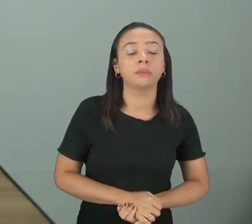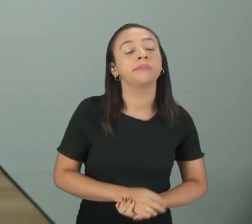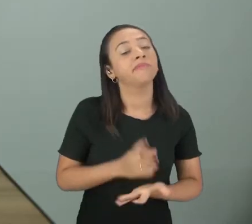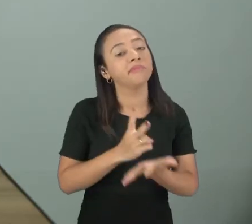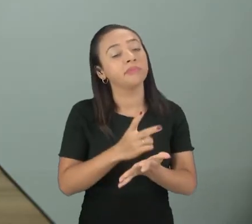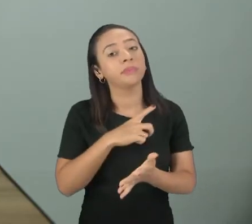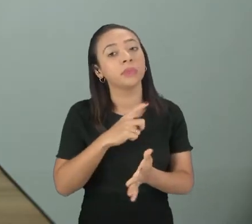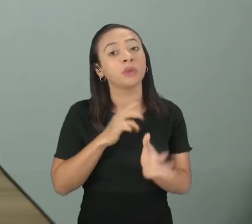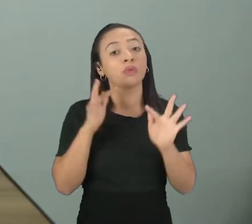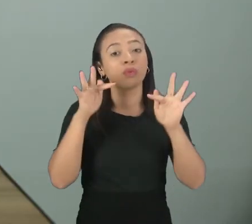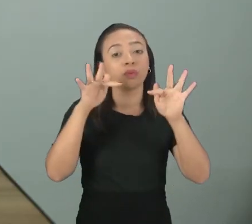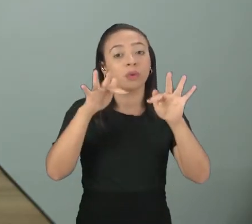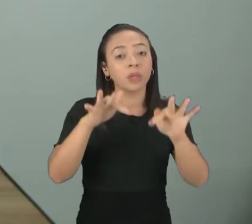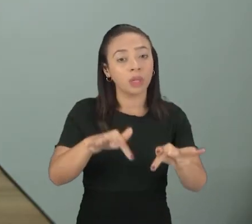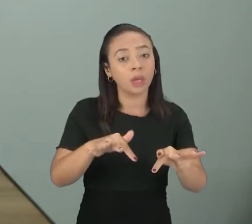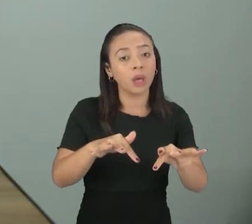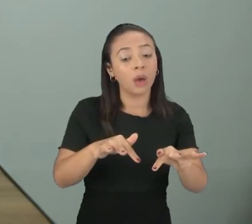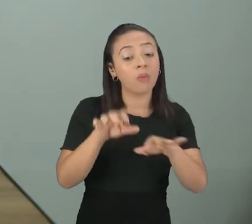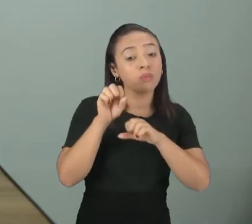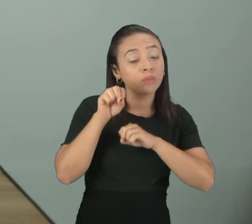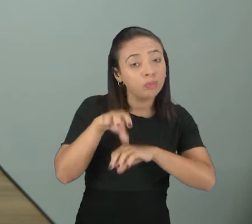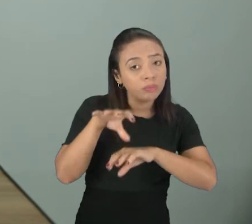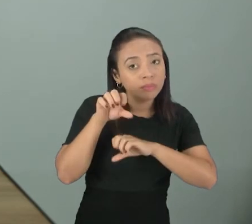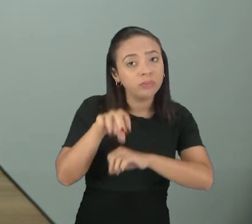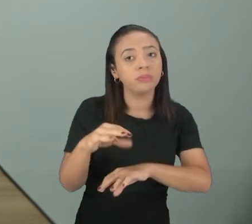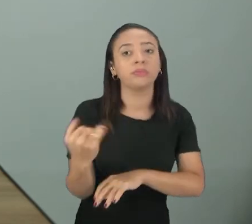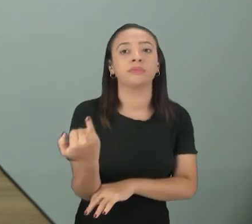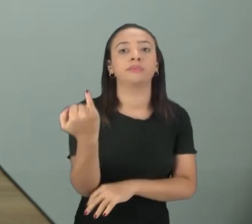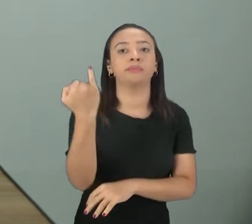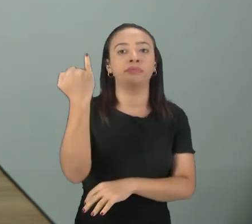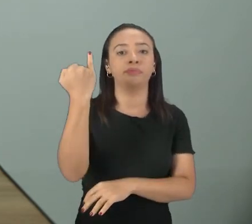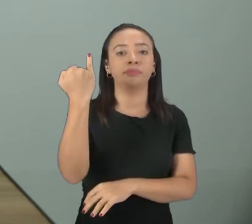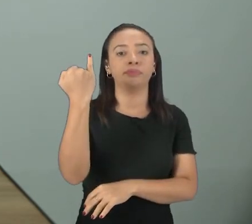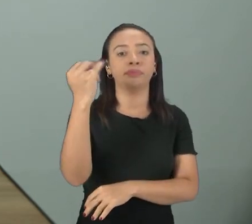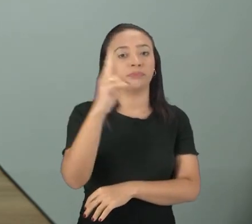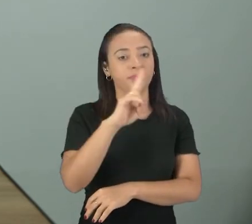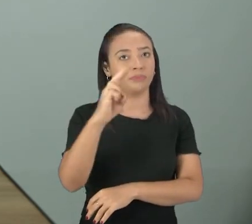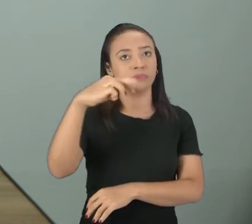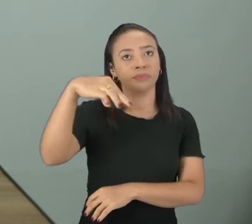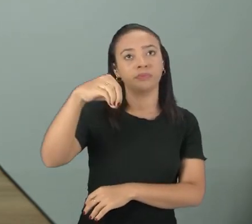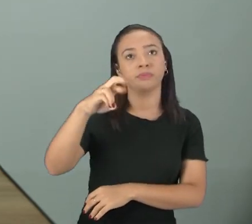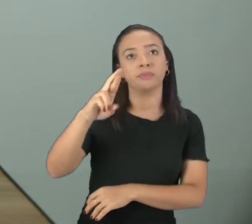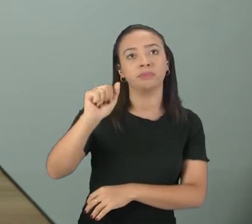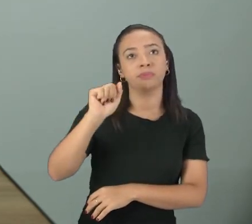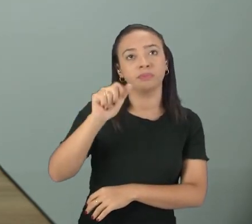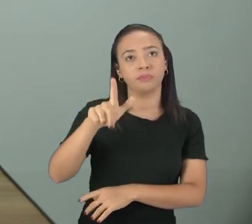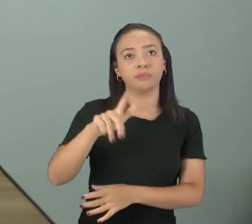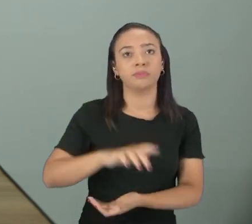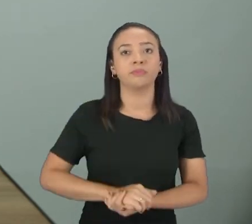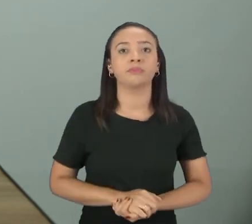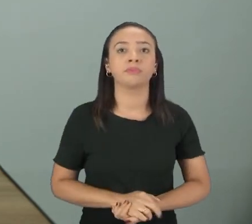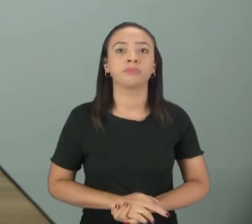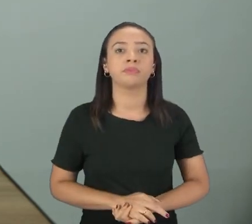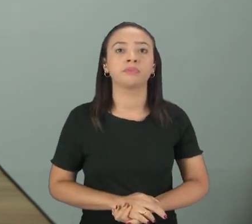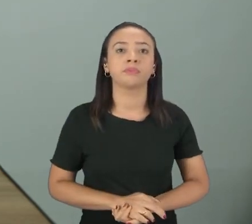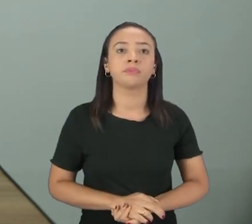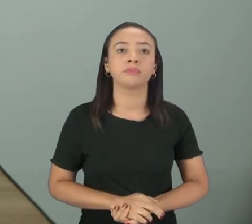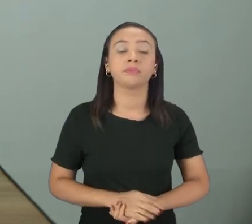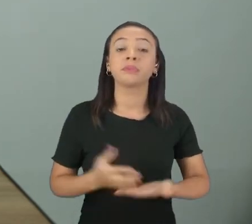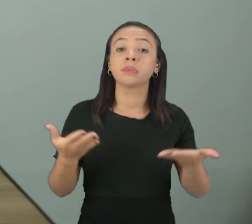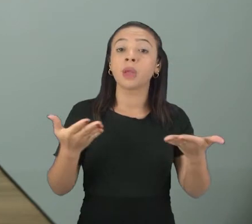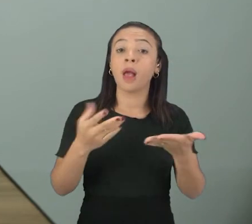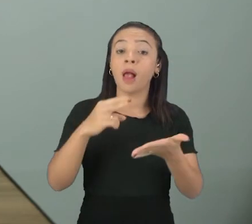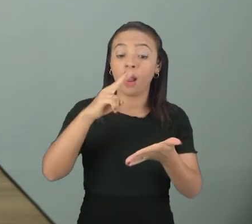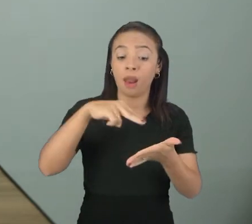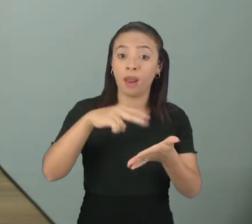sempre uma moral, sempre um ensinamento, né? Que nós chamamos de moral. Agora, vamos